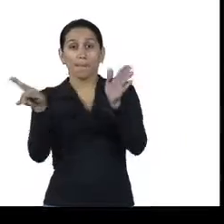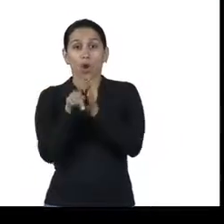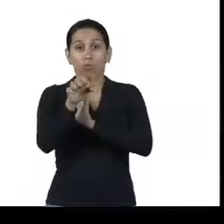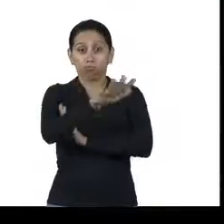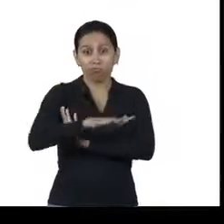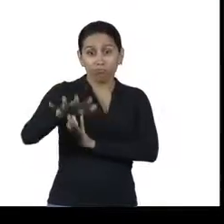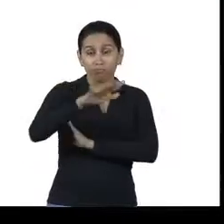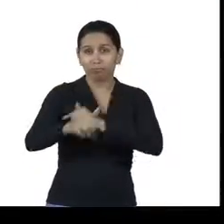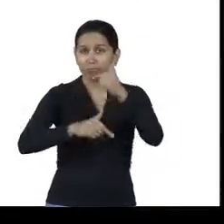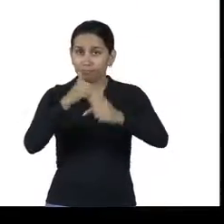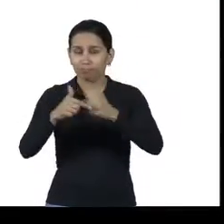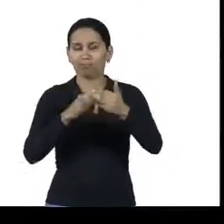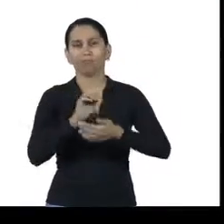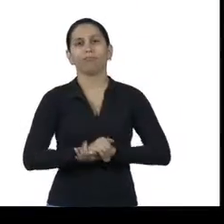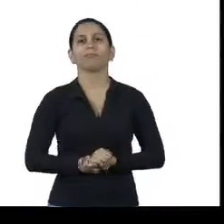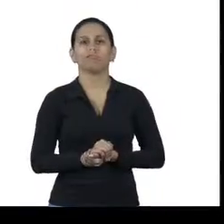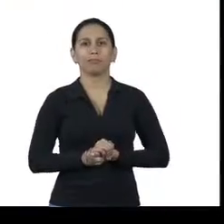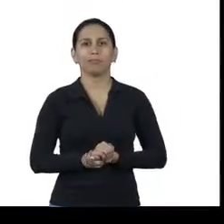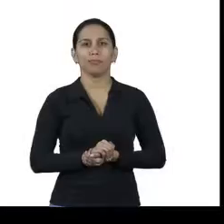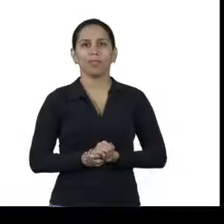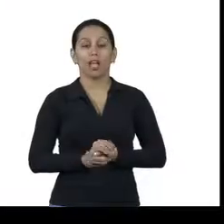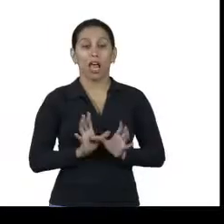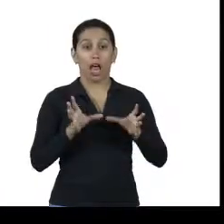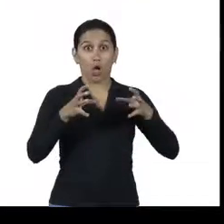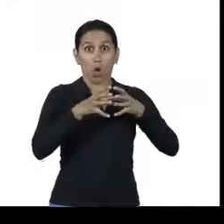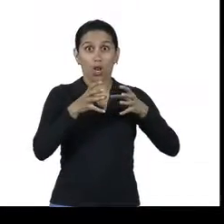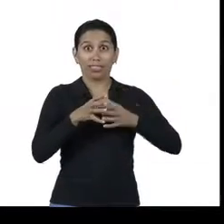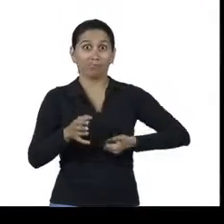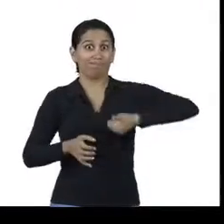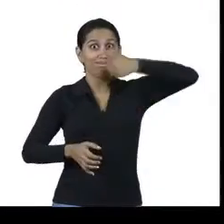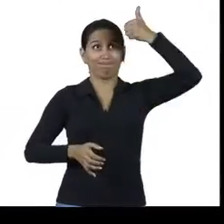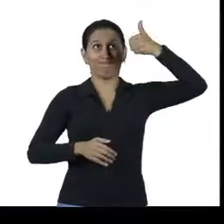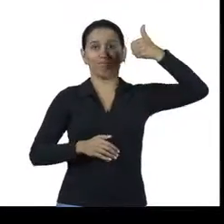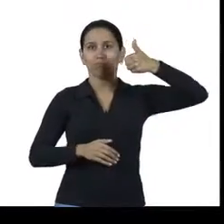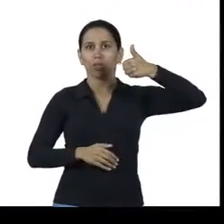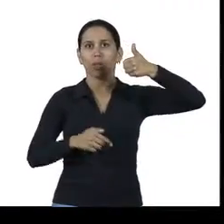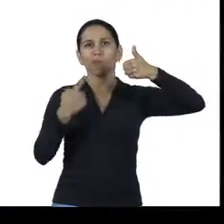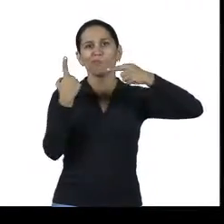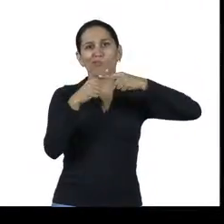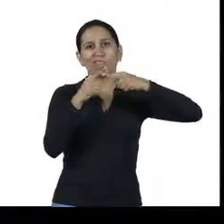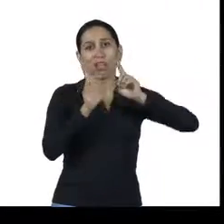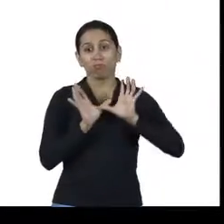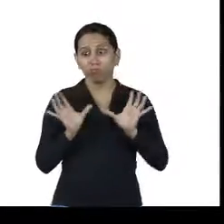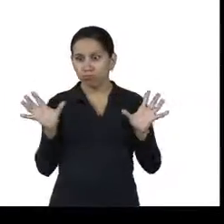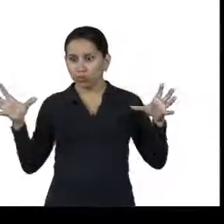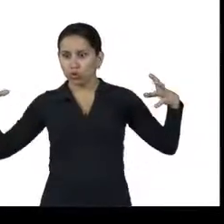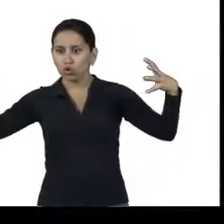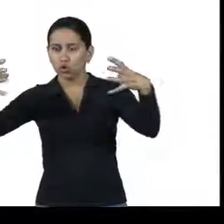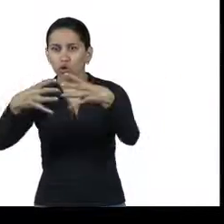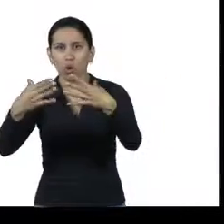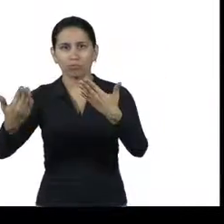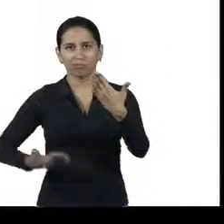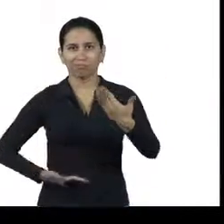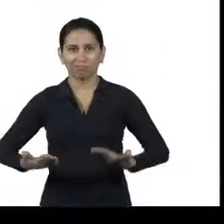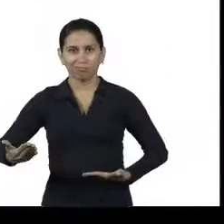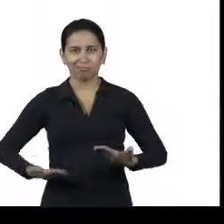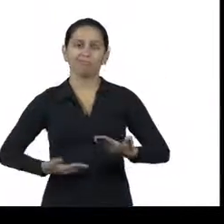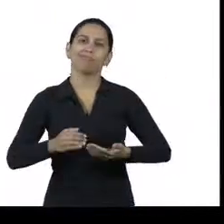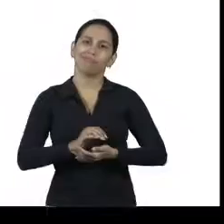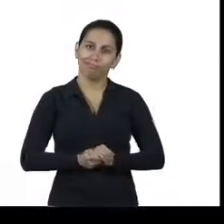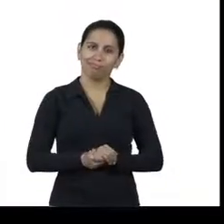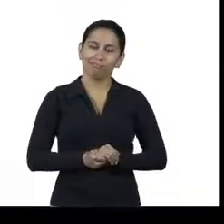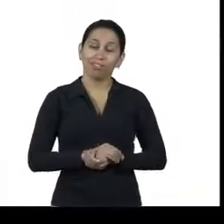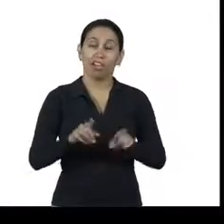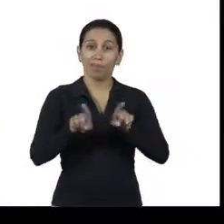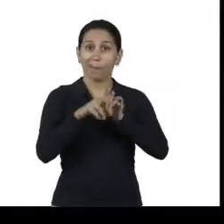A proteção coletiva vem antes da individual porque abrange todos os trabalhadores. A implementação de procedimentos e medidas de